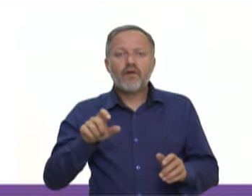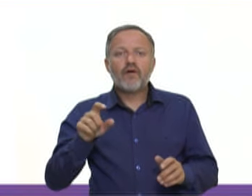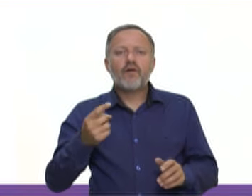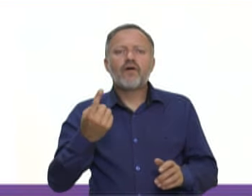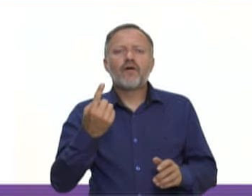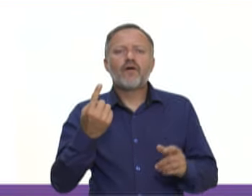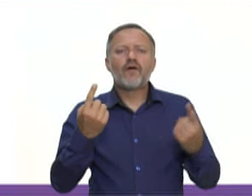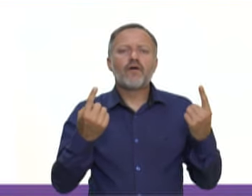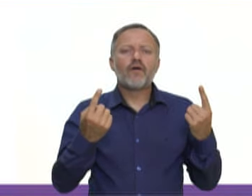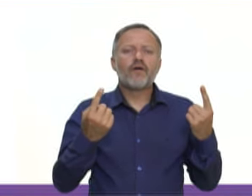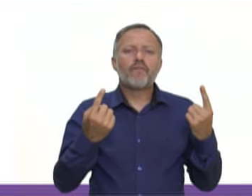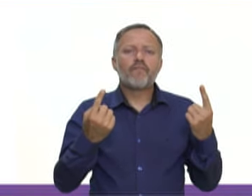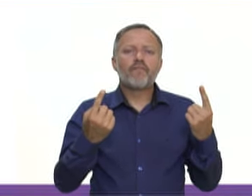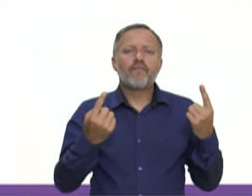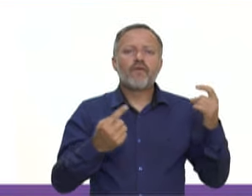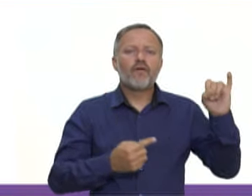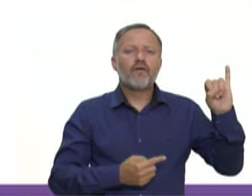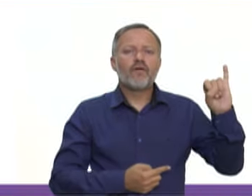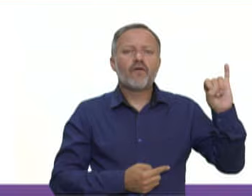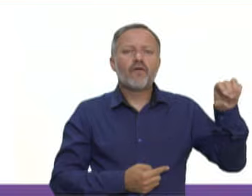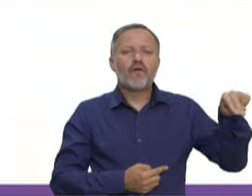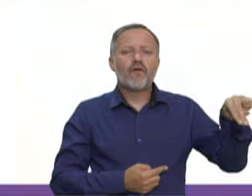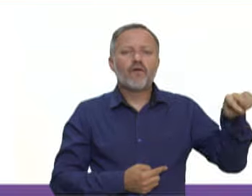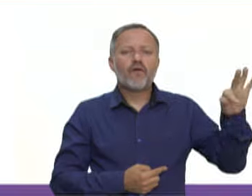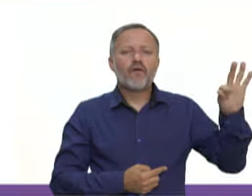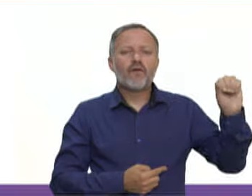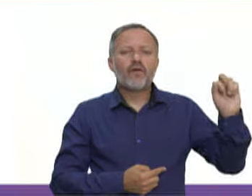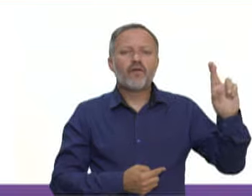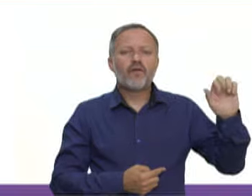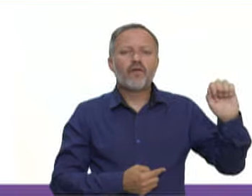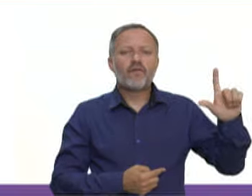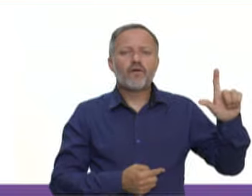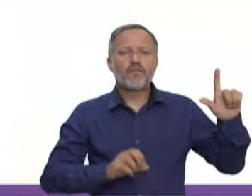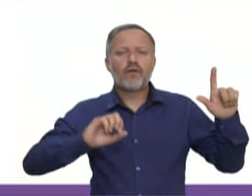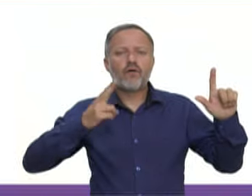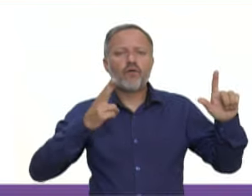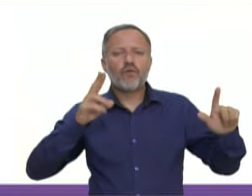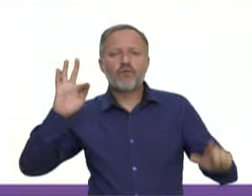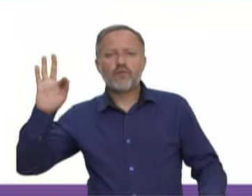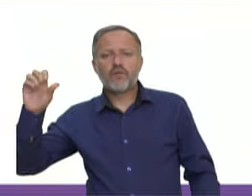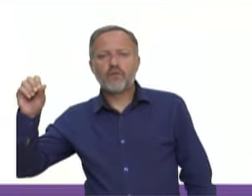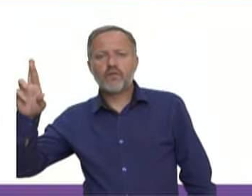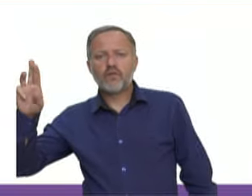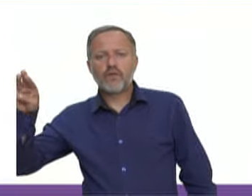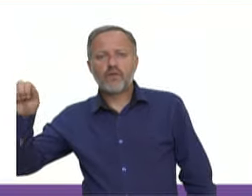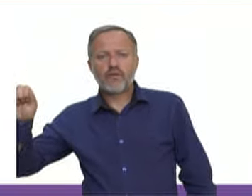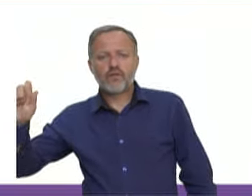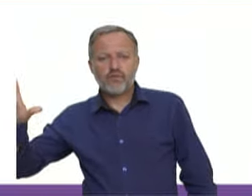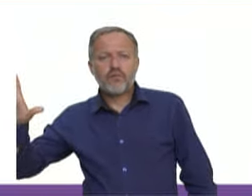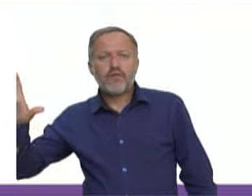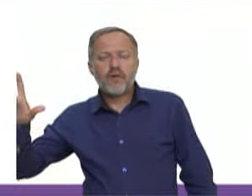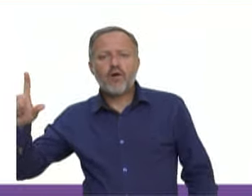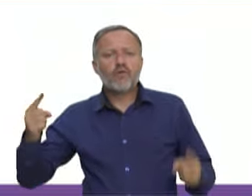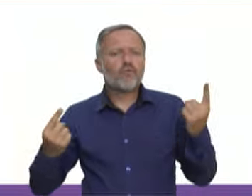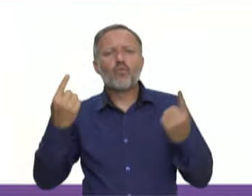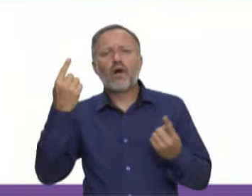1 e 2. Vai dizer se é formal ou informal aí, ok? Então, anotem aí no